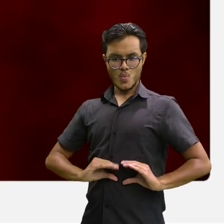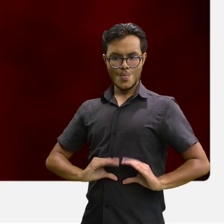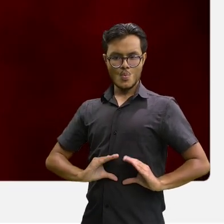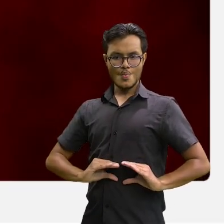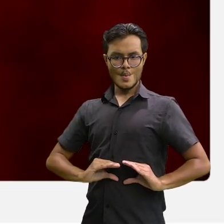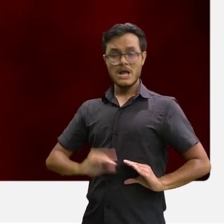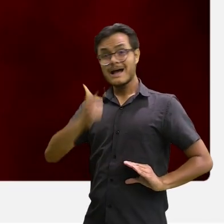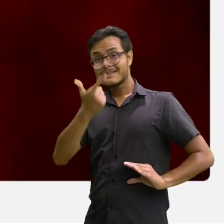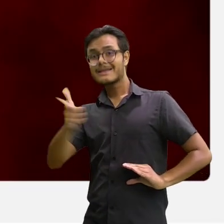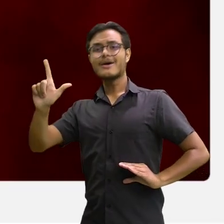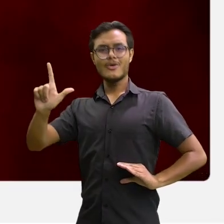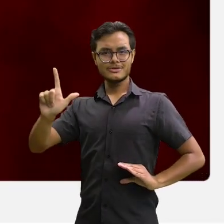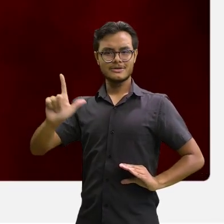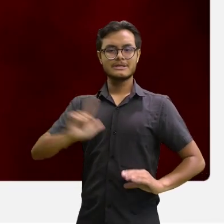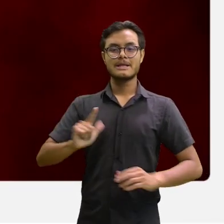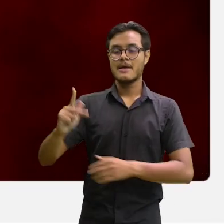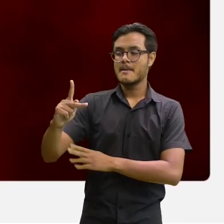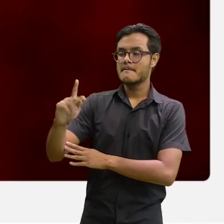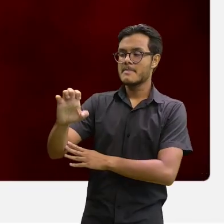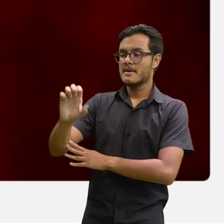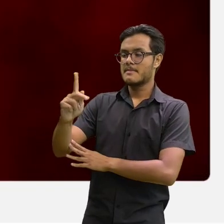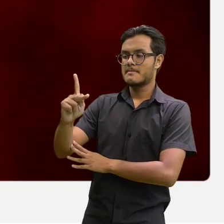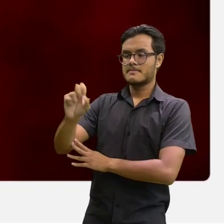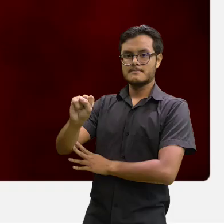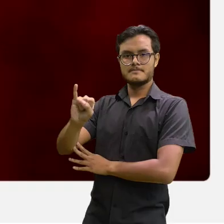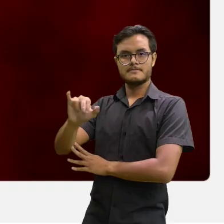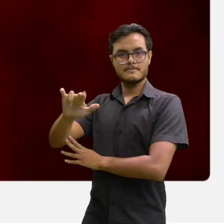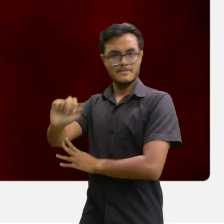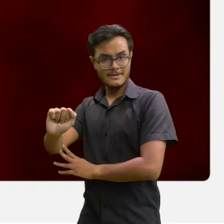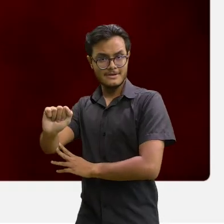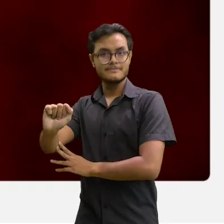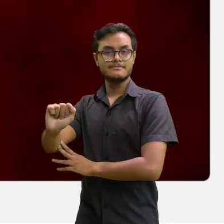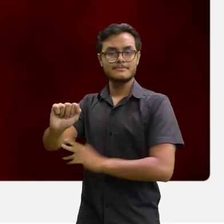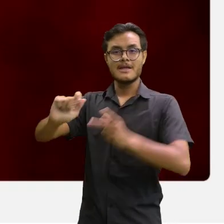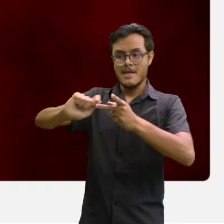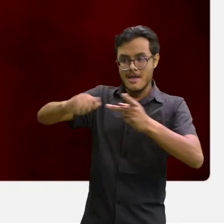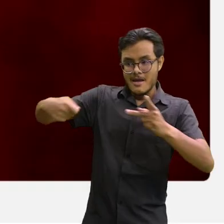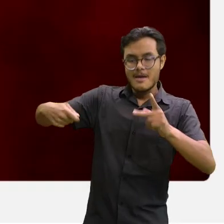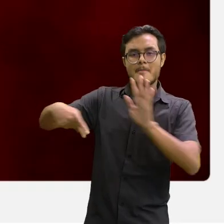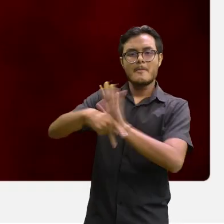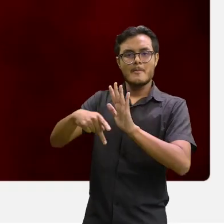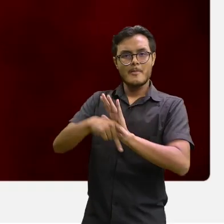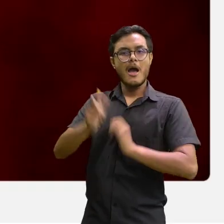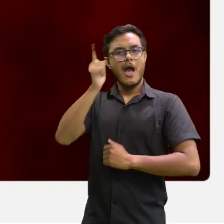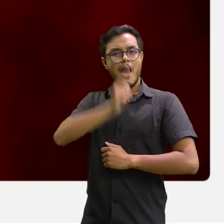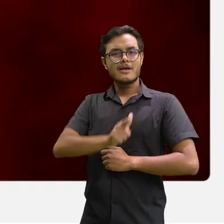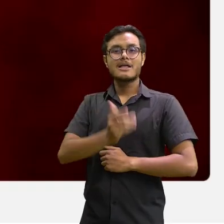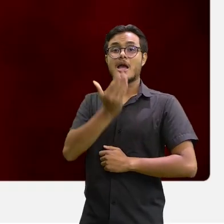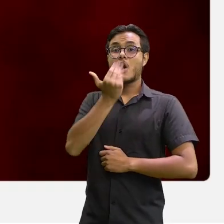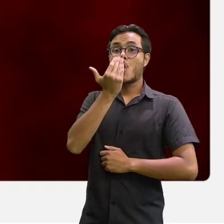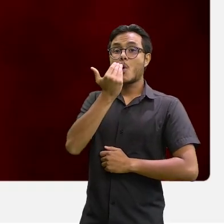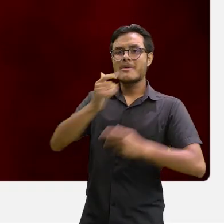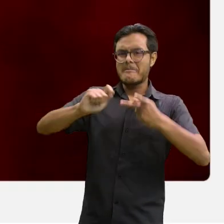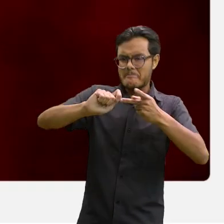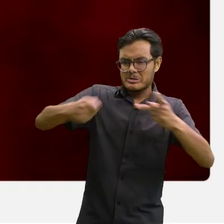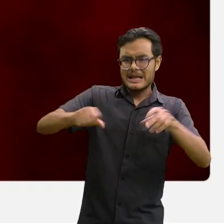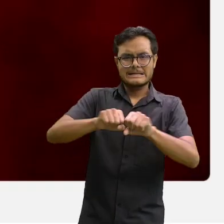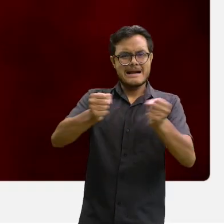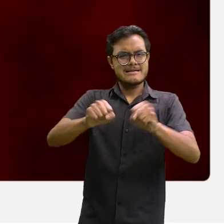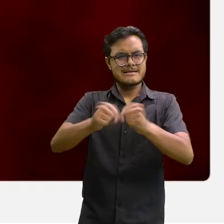chamada pepsina, que vai fazer digestão de